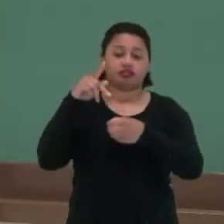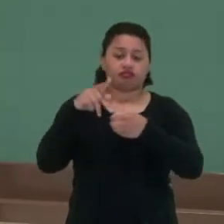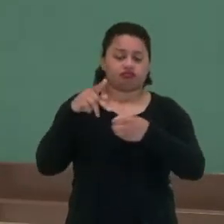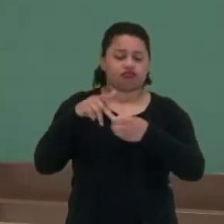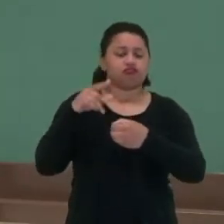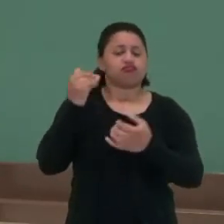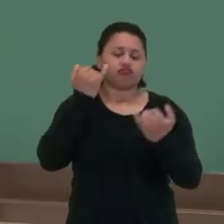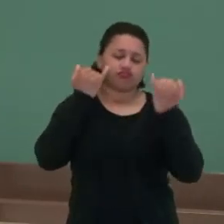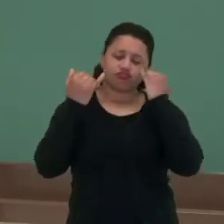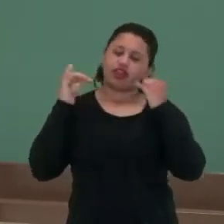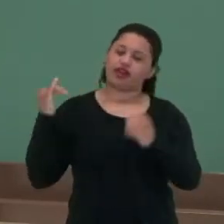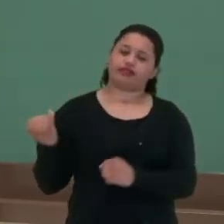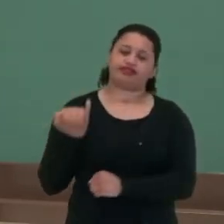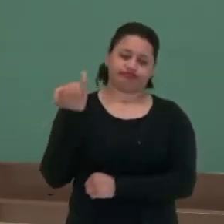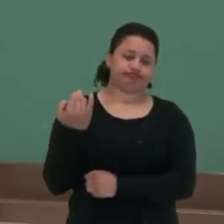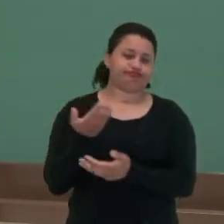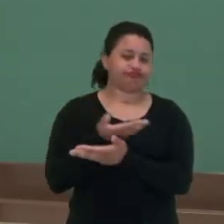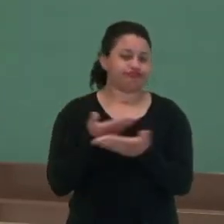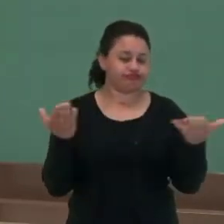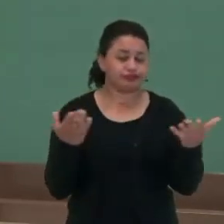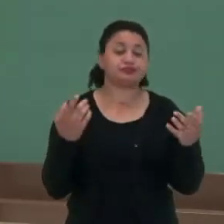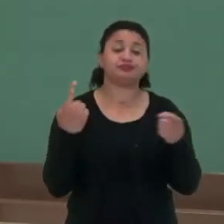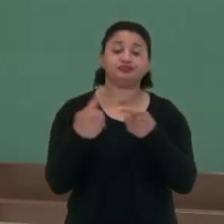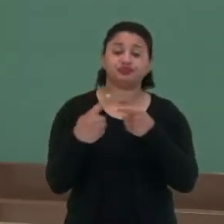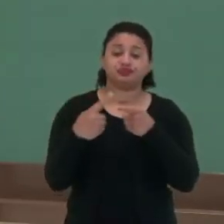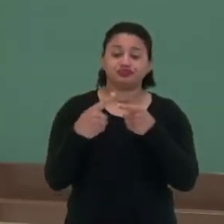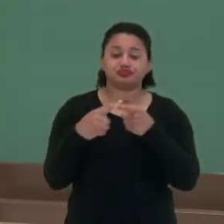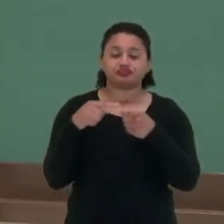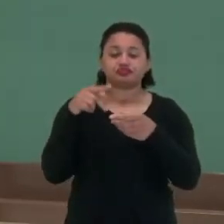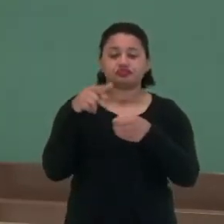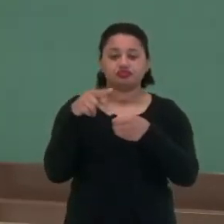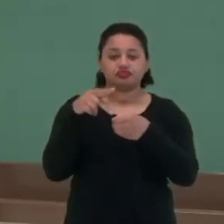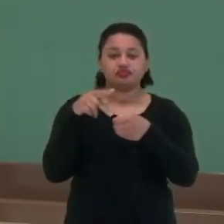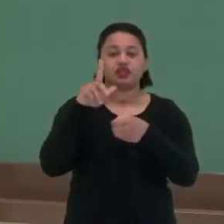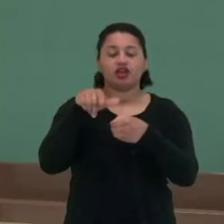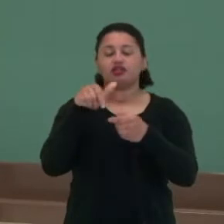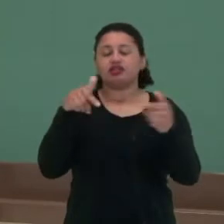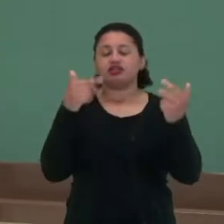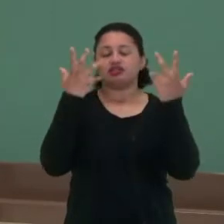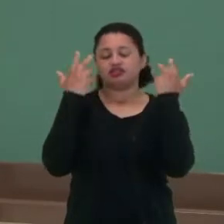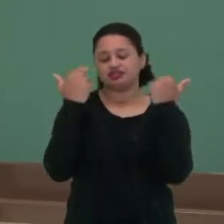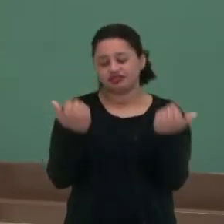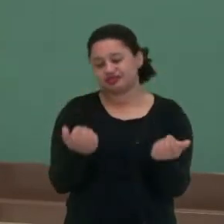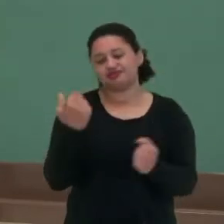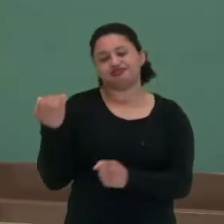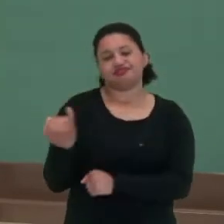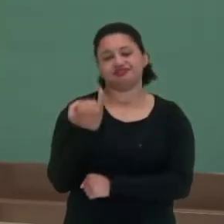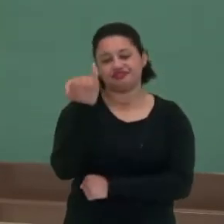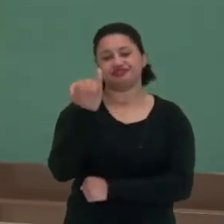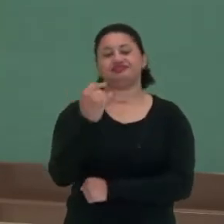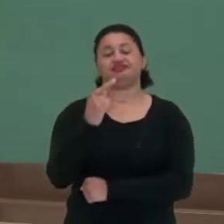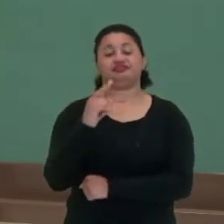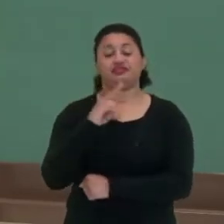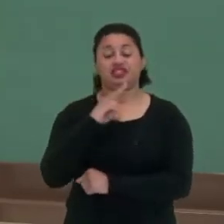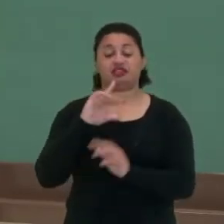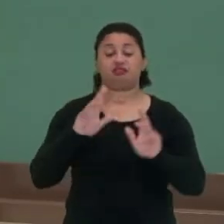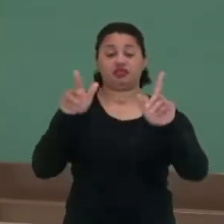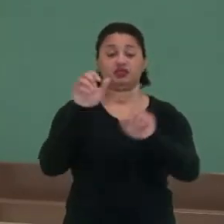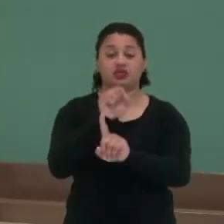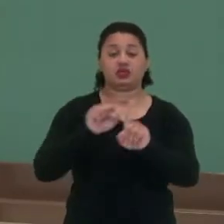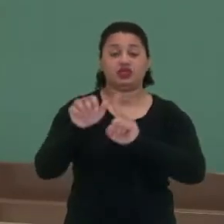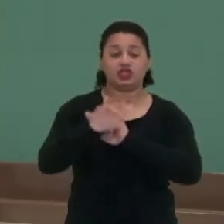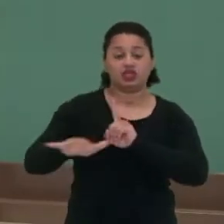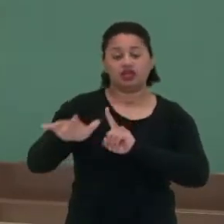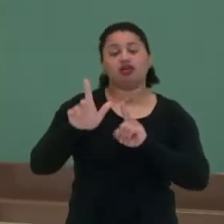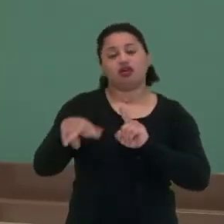de fundamental importância para você, pois o petróleo é um recurso natural de fundamental importância para a nossa sociedade.